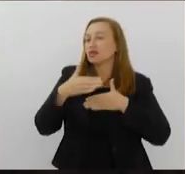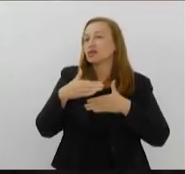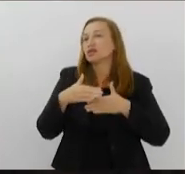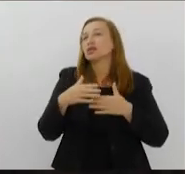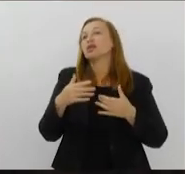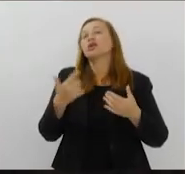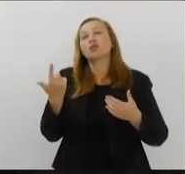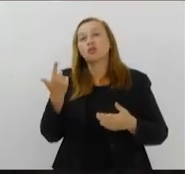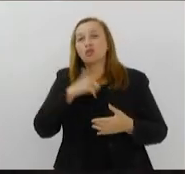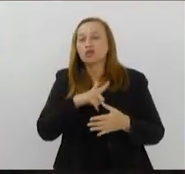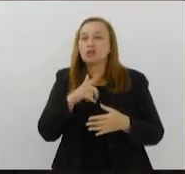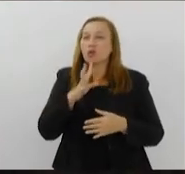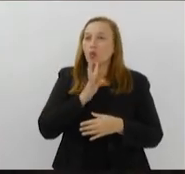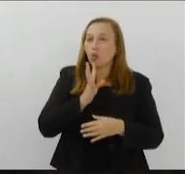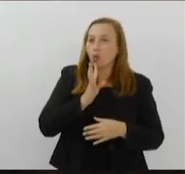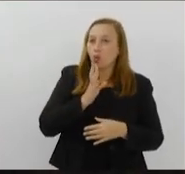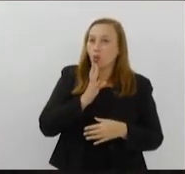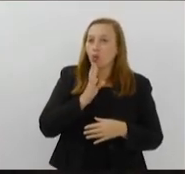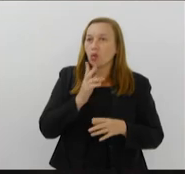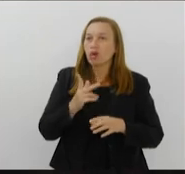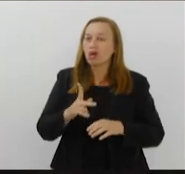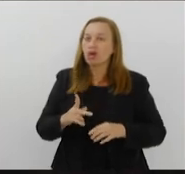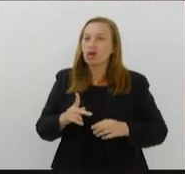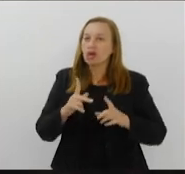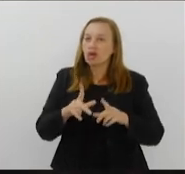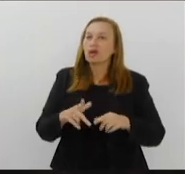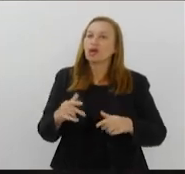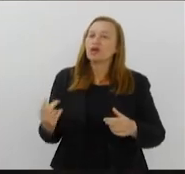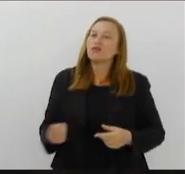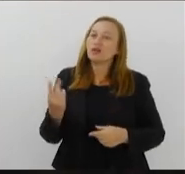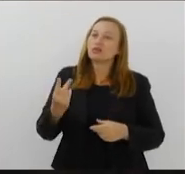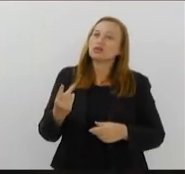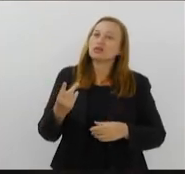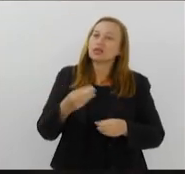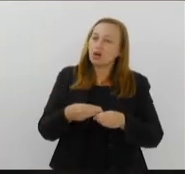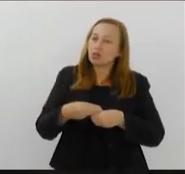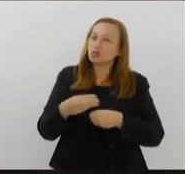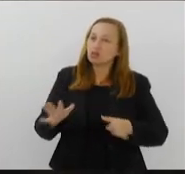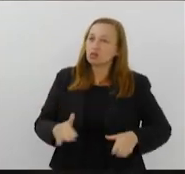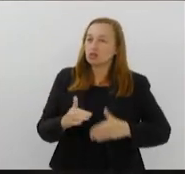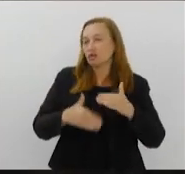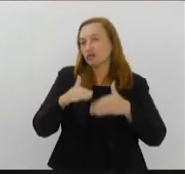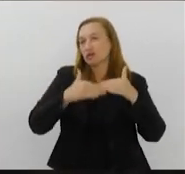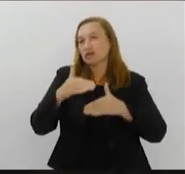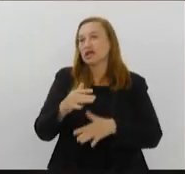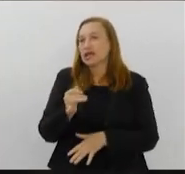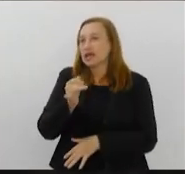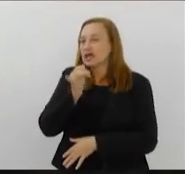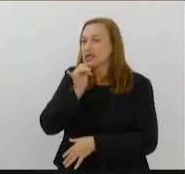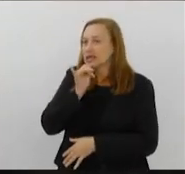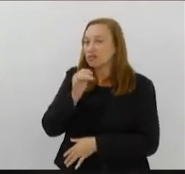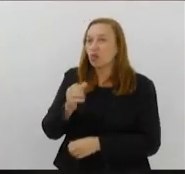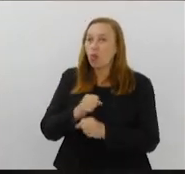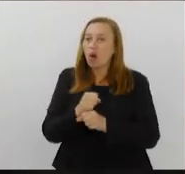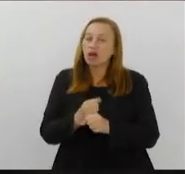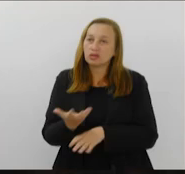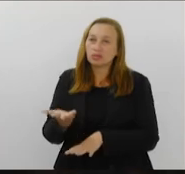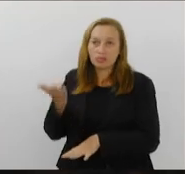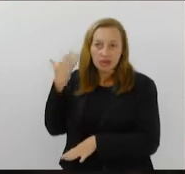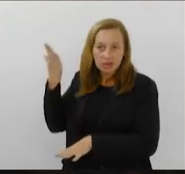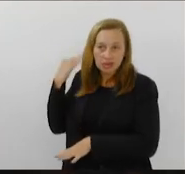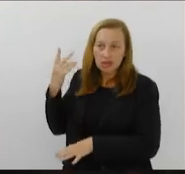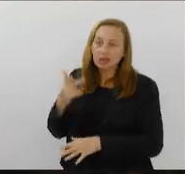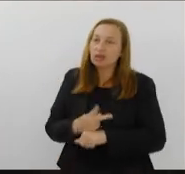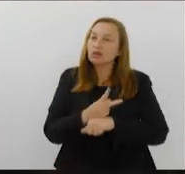gente consegue reconhecer e premiar o município que está avançando. Então, ano passado, nós fizemos, por exemplo, uma premiação, né,